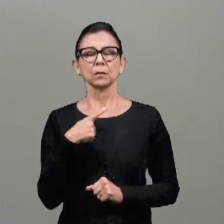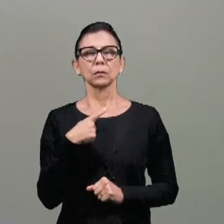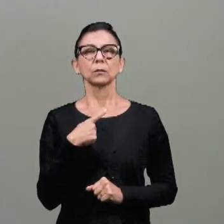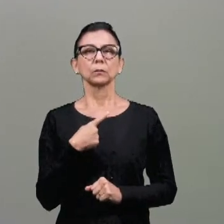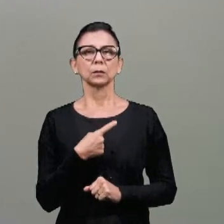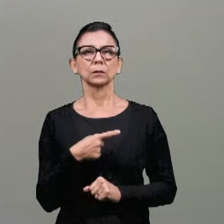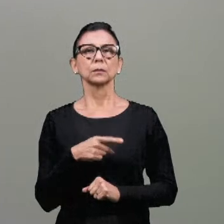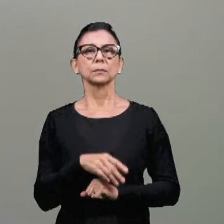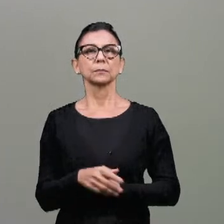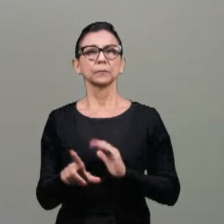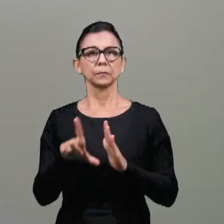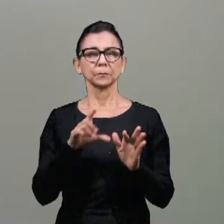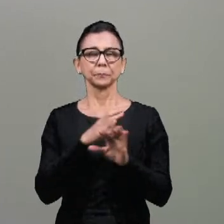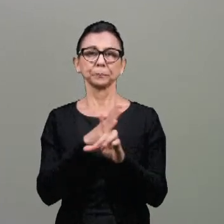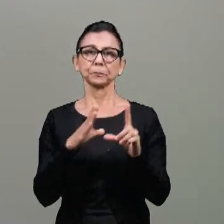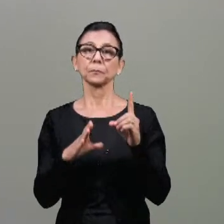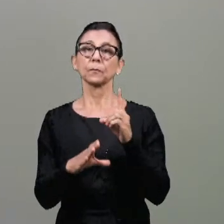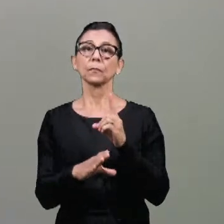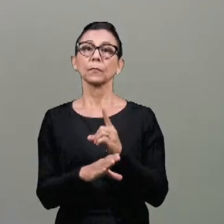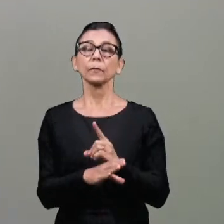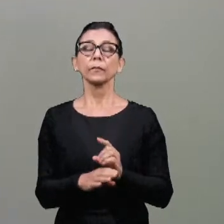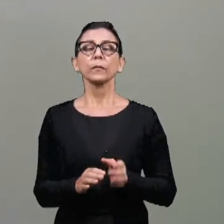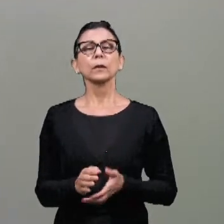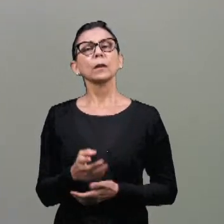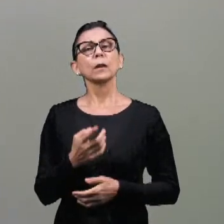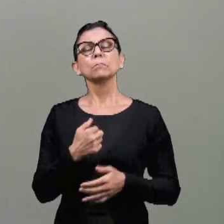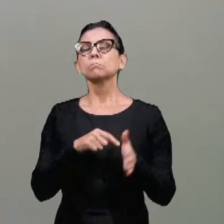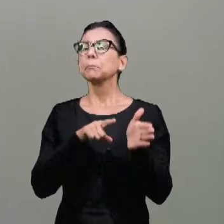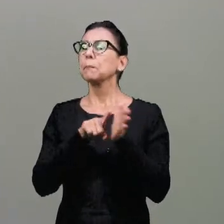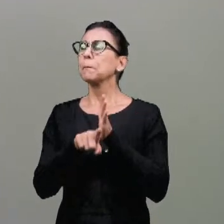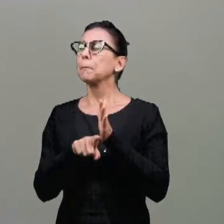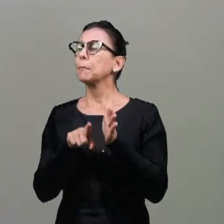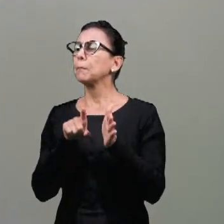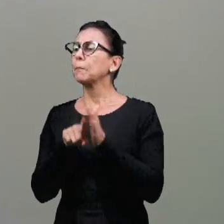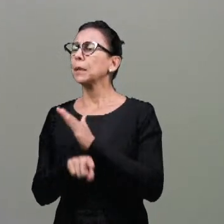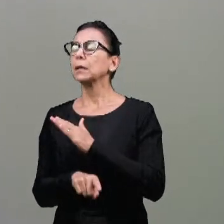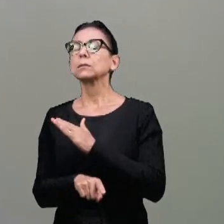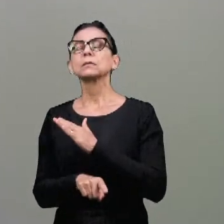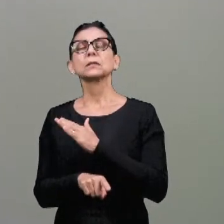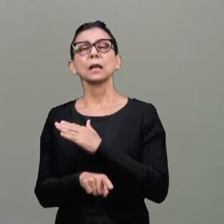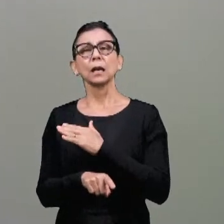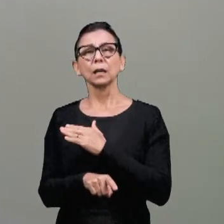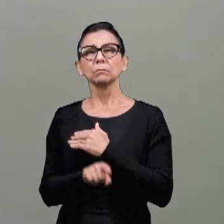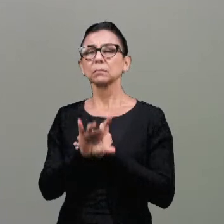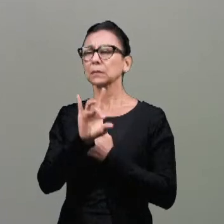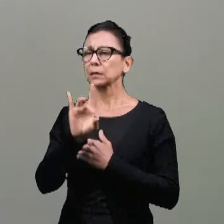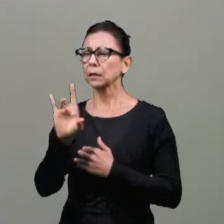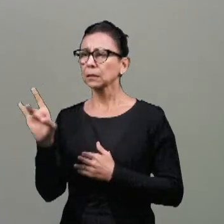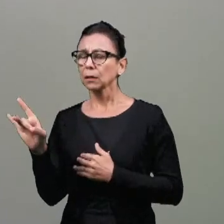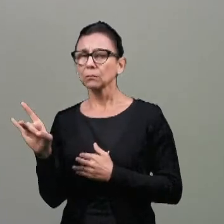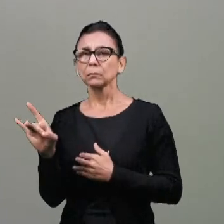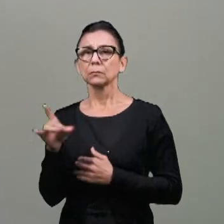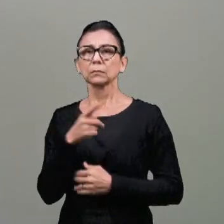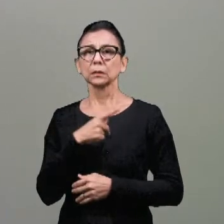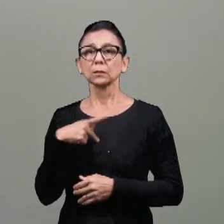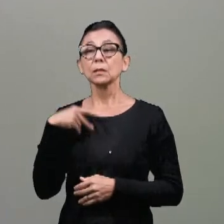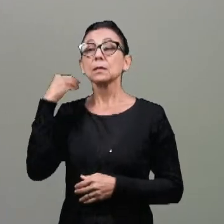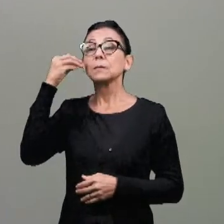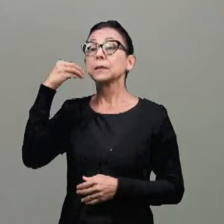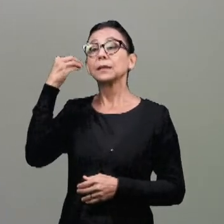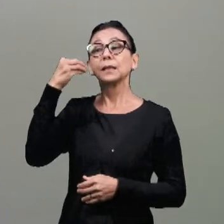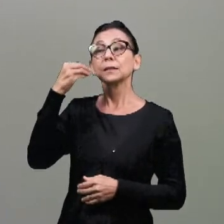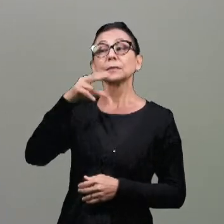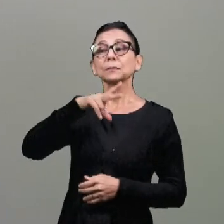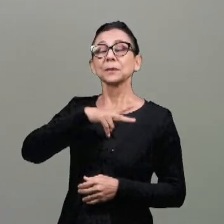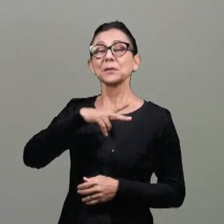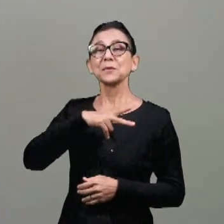antes do culto, né? E temos perguntado sobre exatamente as experiências de vida dos pastores. E é interessante,